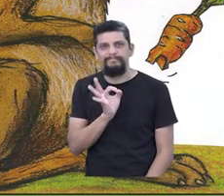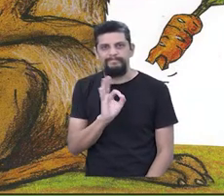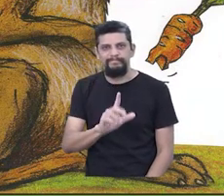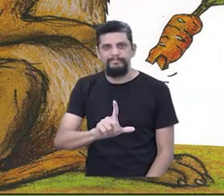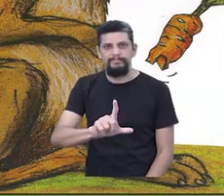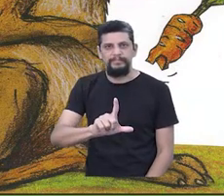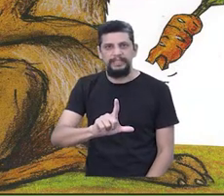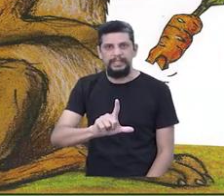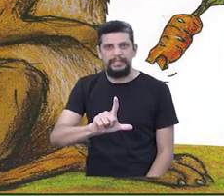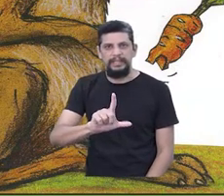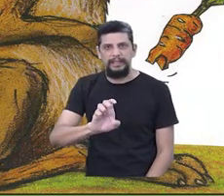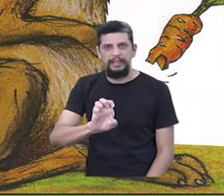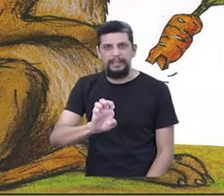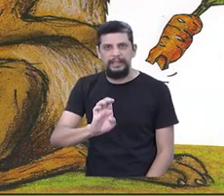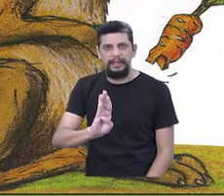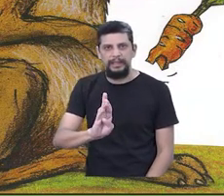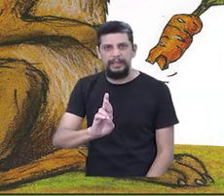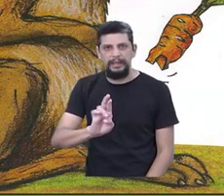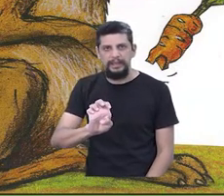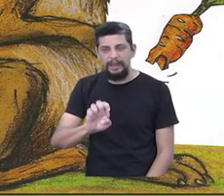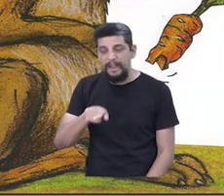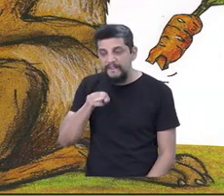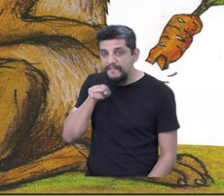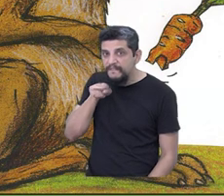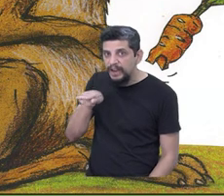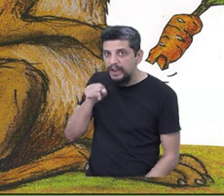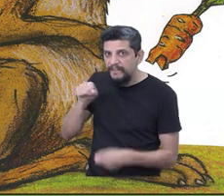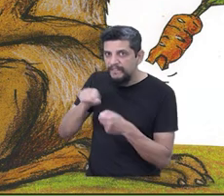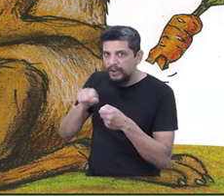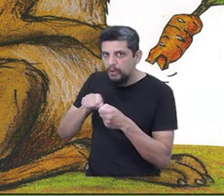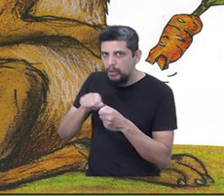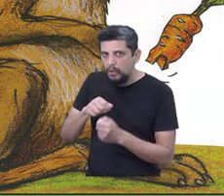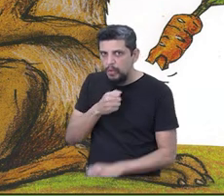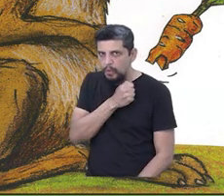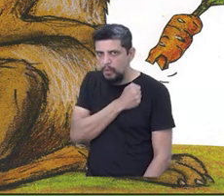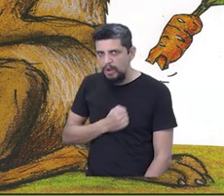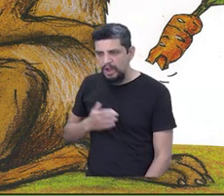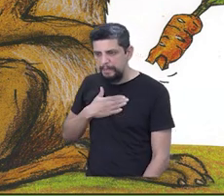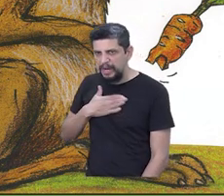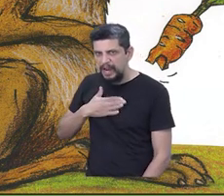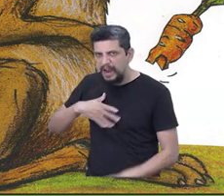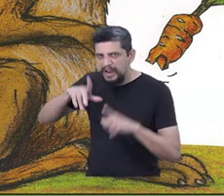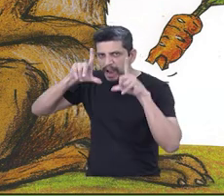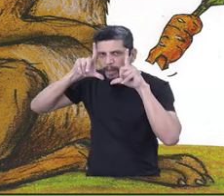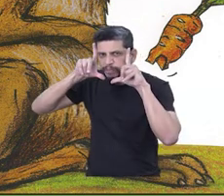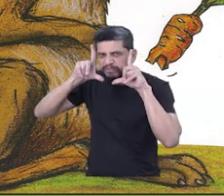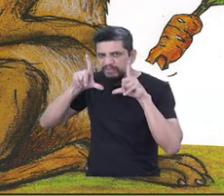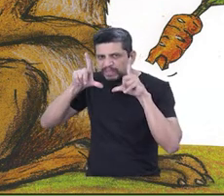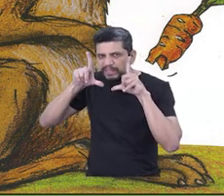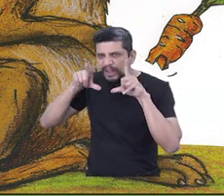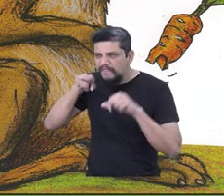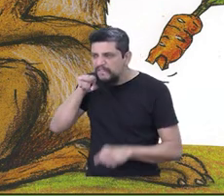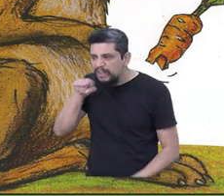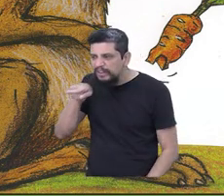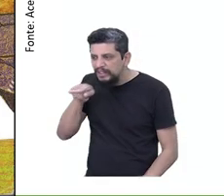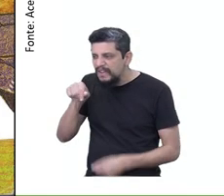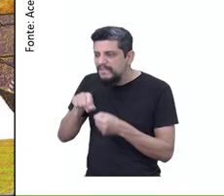A lebre! Você fez cocô na minha cabeça? Perguntou ela à lebre.